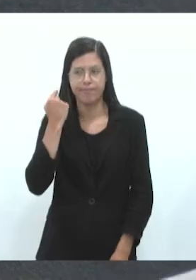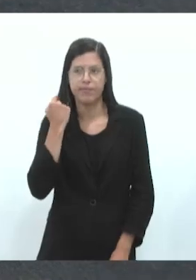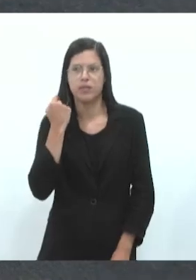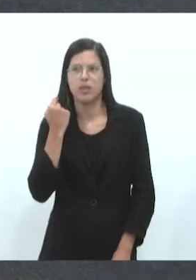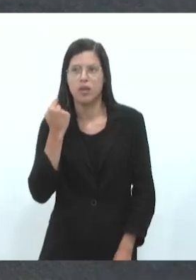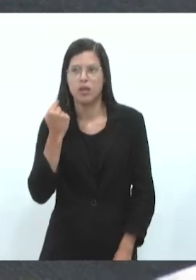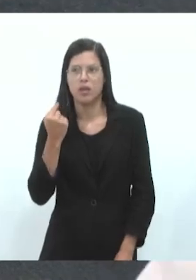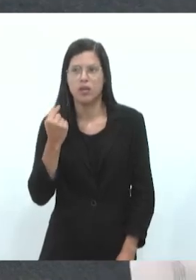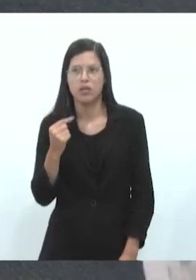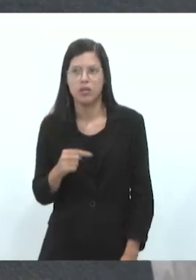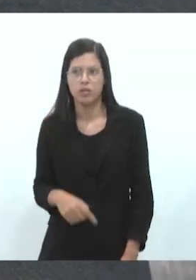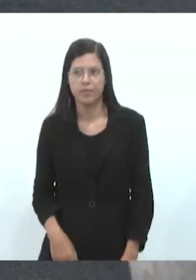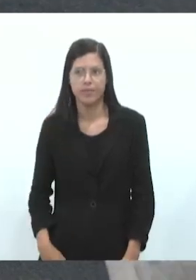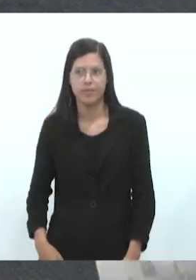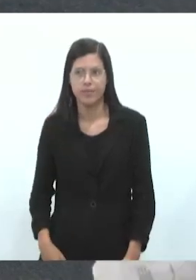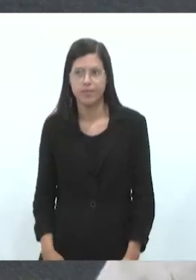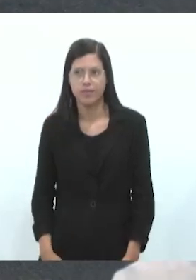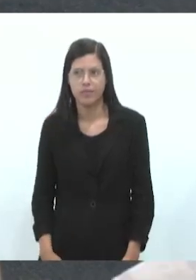deputado Yuri,